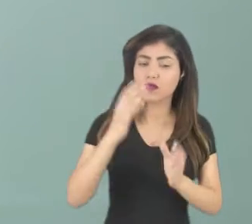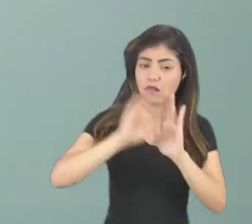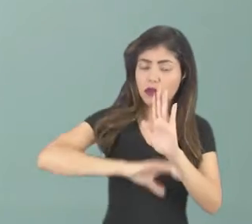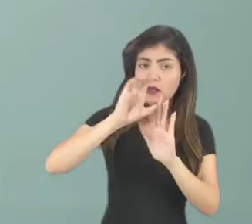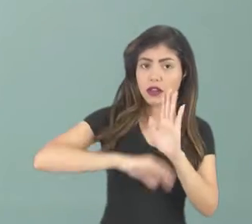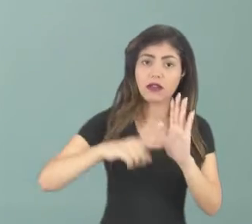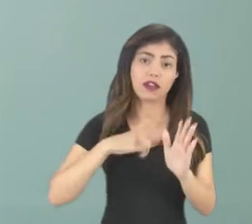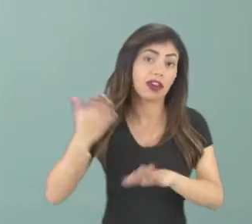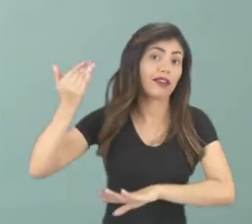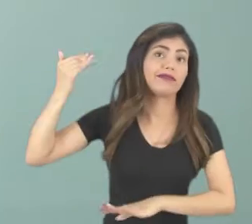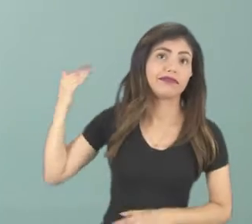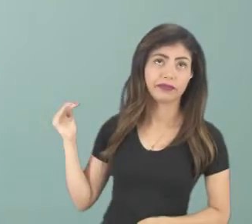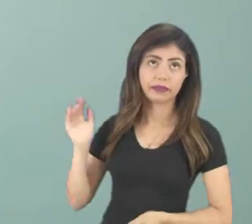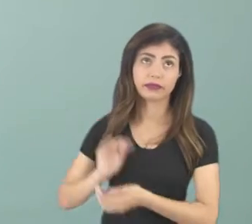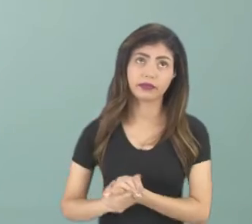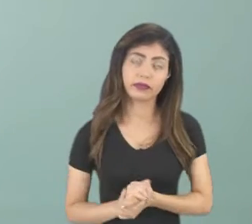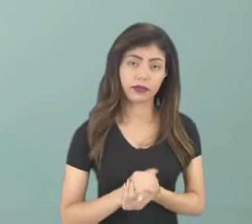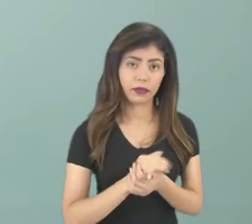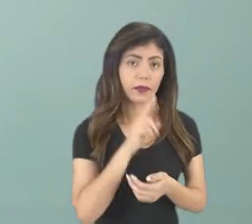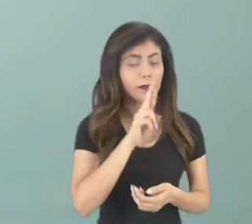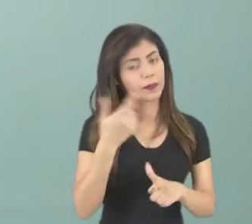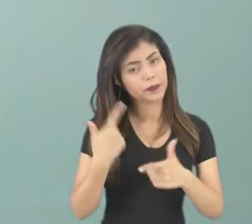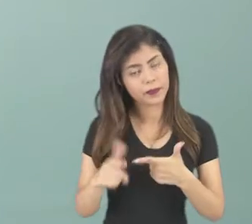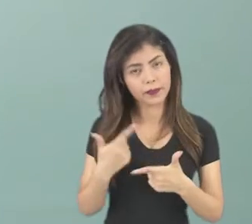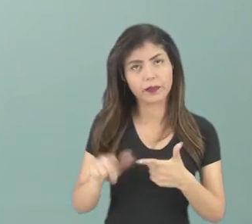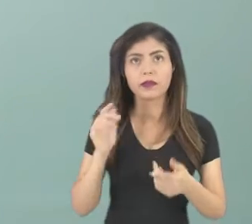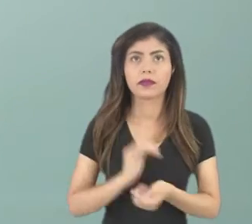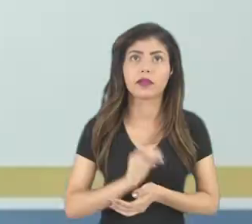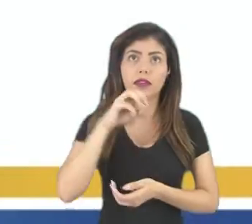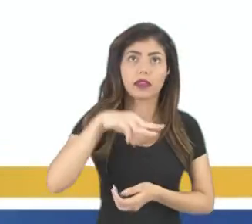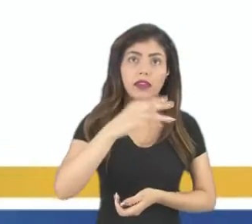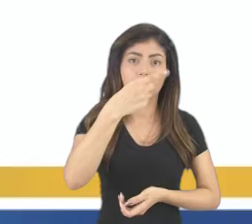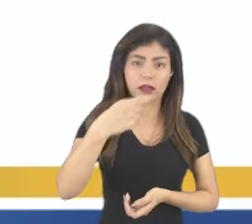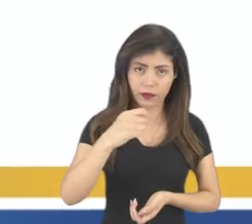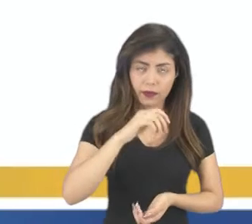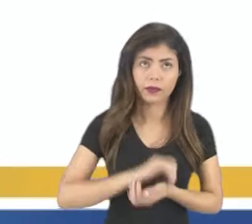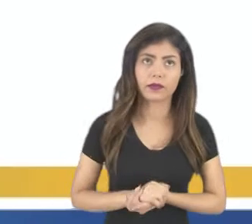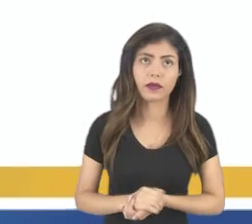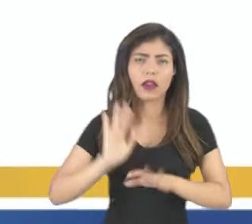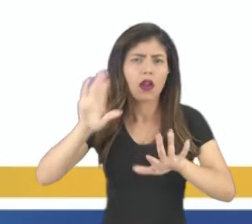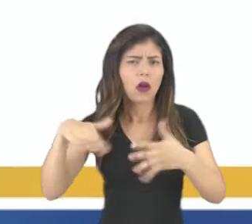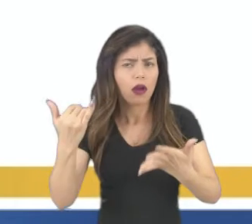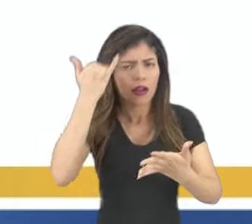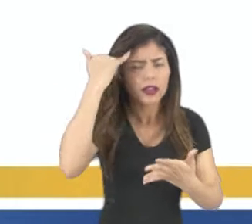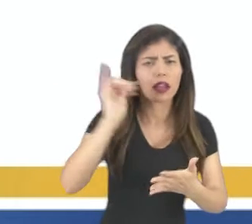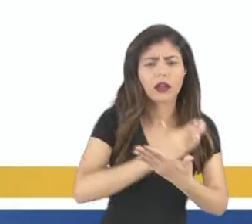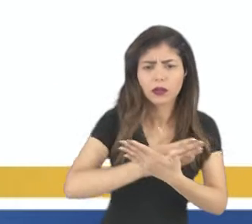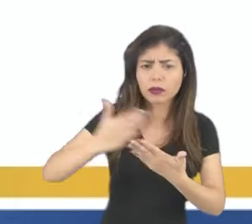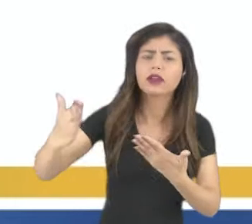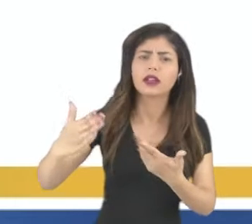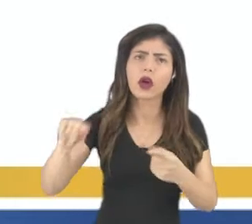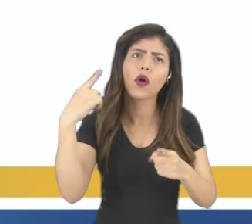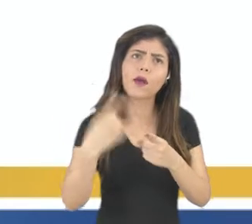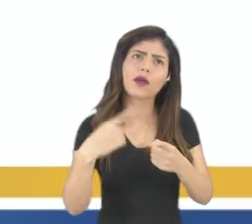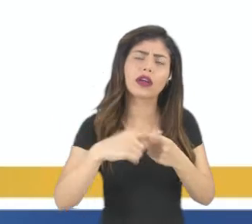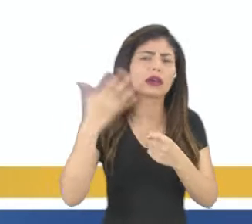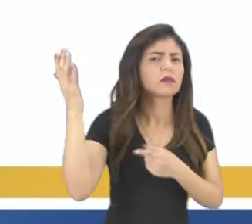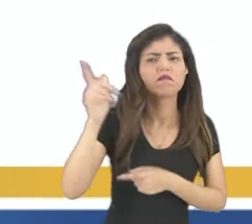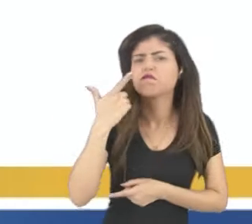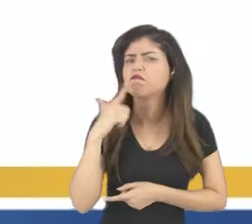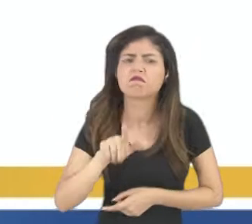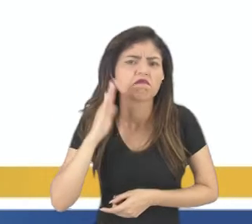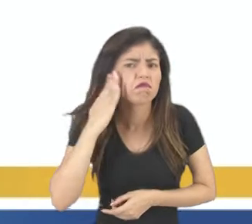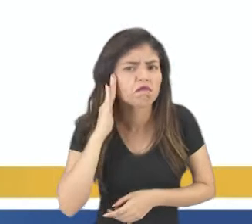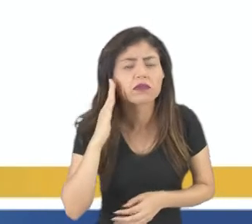sentiram na época e é quem vem resolver esse problema é o Max Planck tão qual era a ideia que se tinha inicialmente o porquê que não